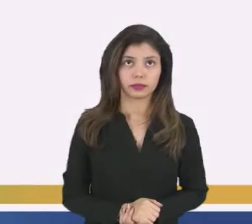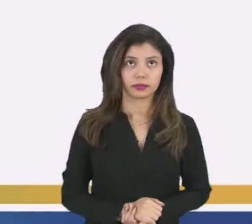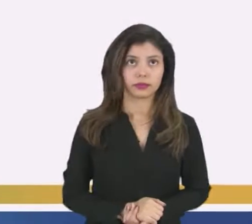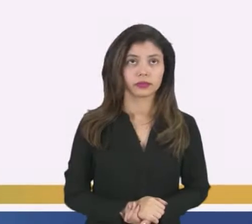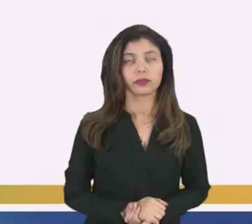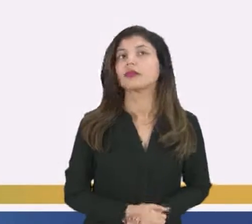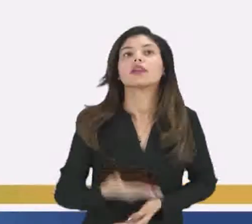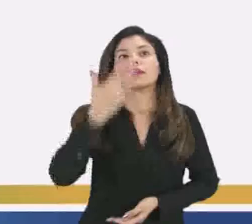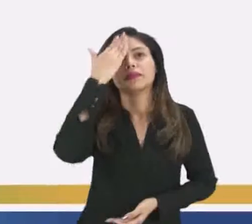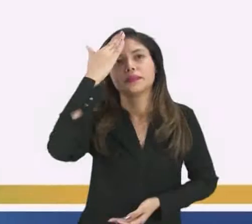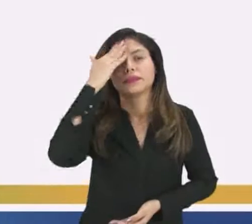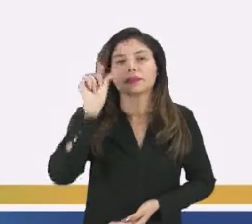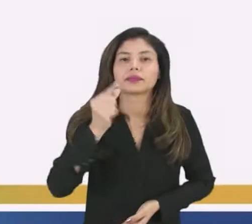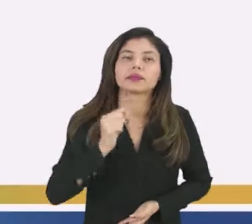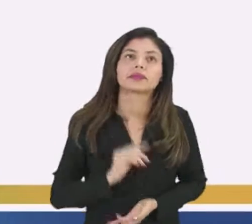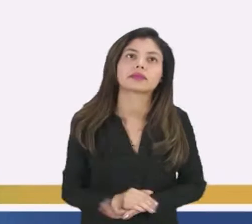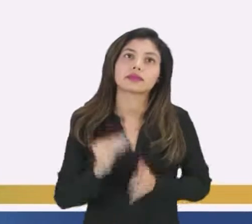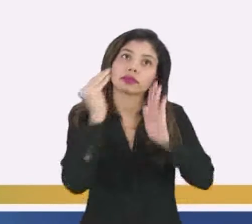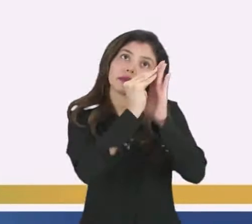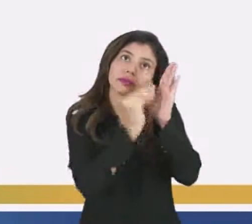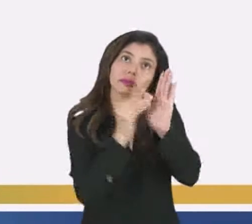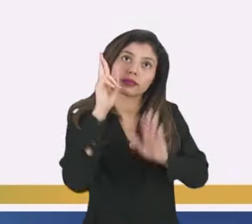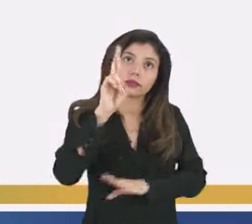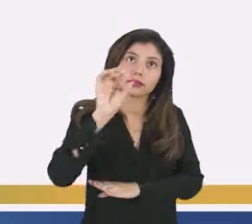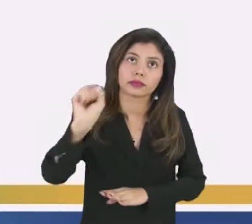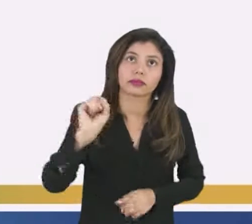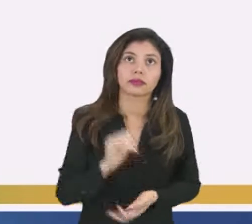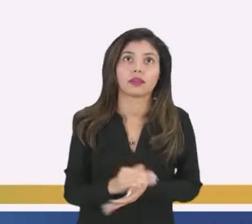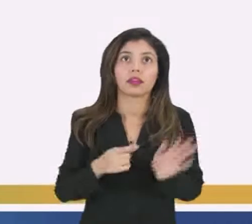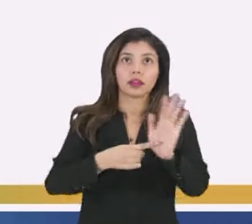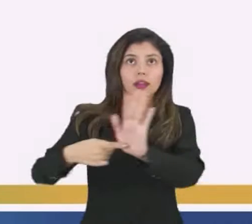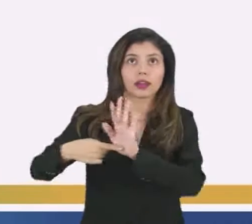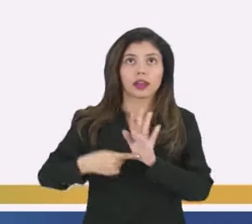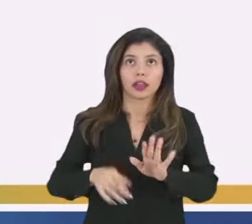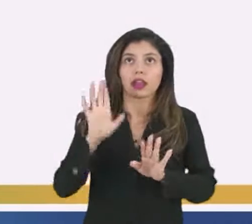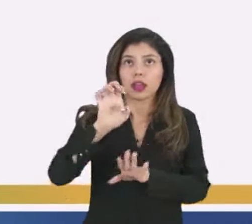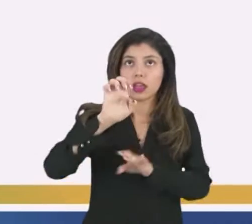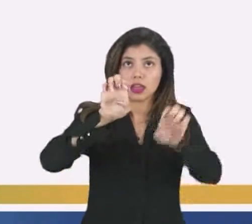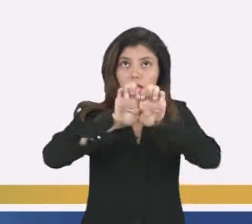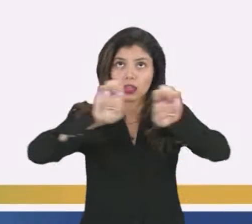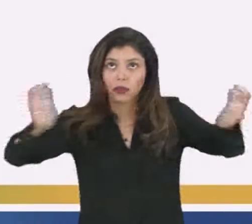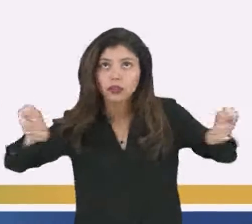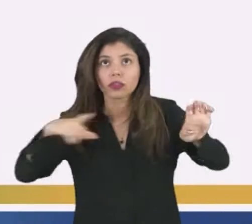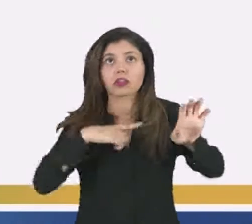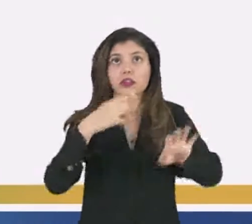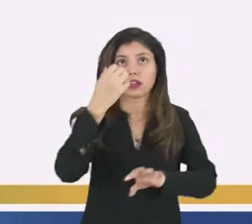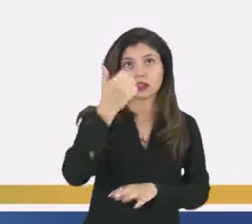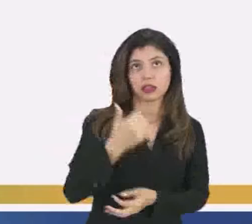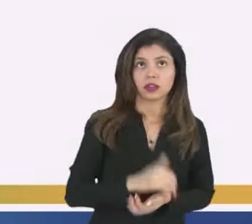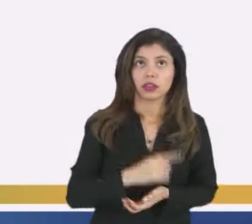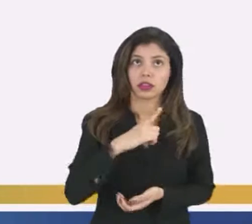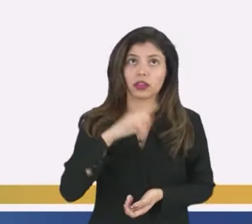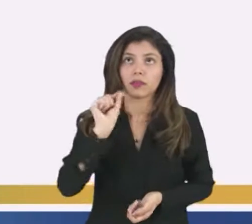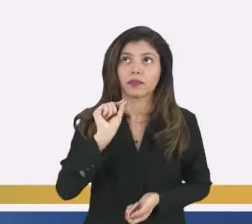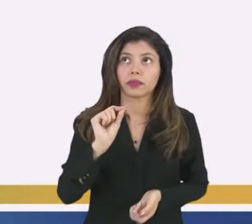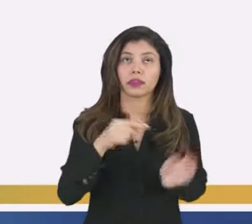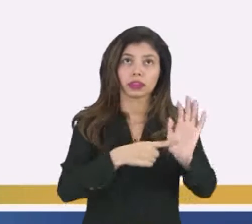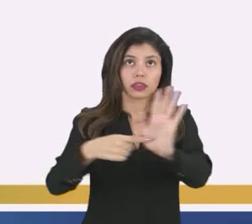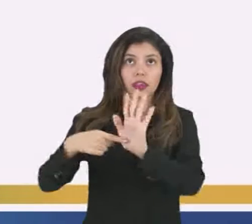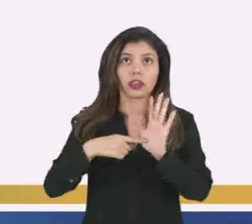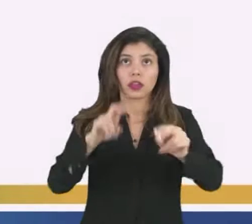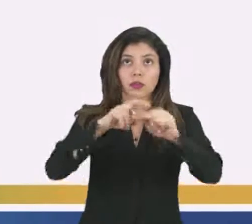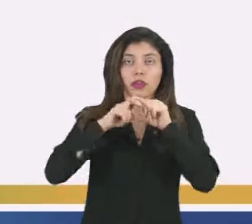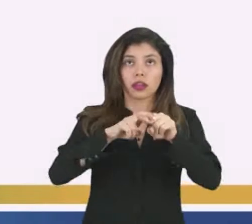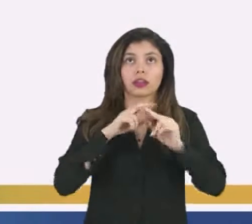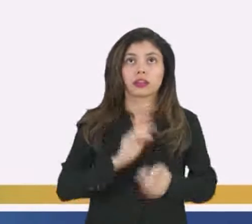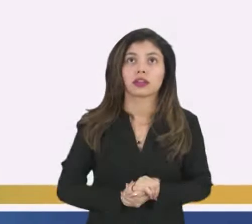Tá? Vamos entender isso aqui, ó. Dadas as retas RS, determine respectivamente pelas equações. Aqui eu tenho, ó, determinadas por